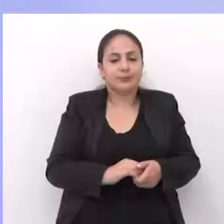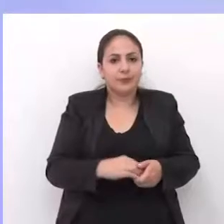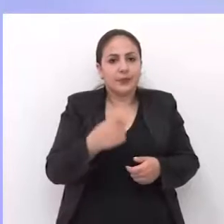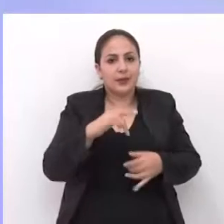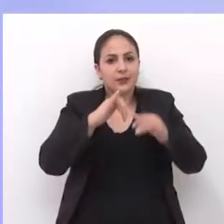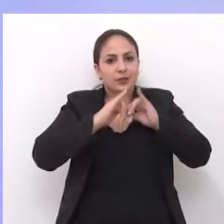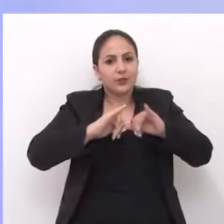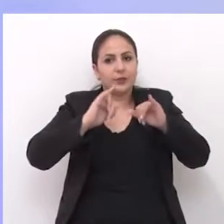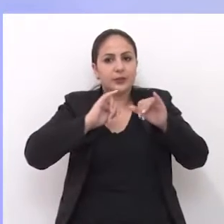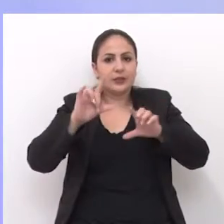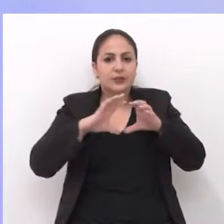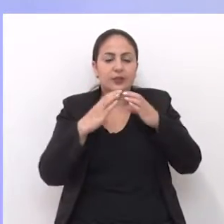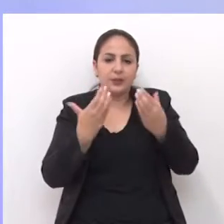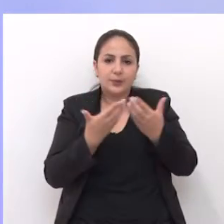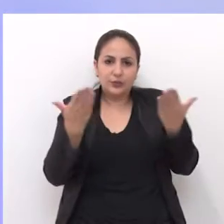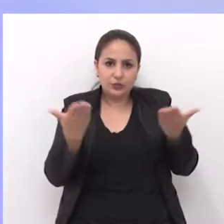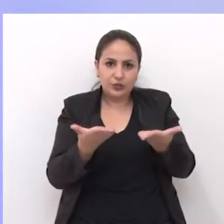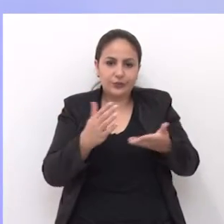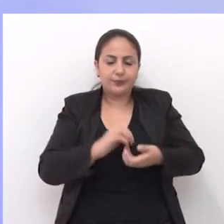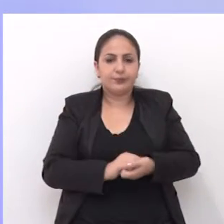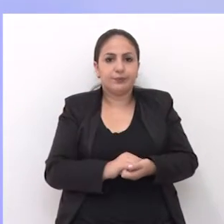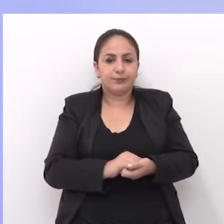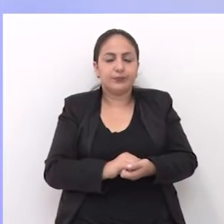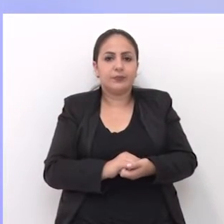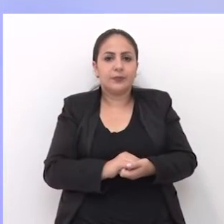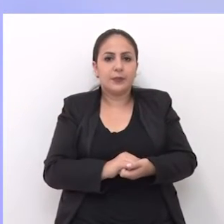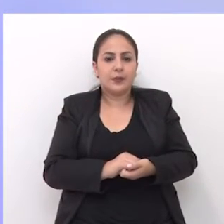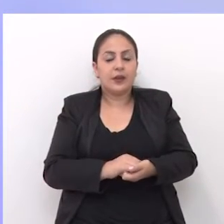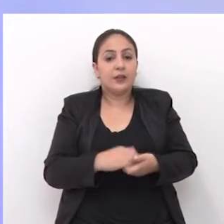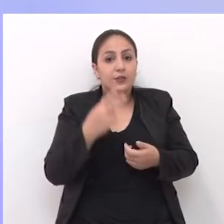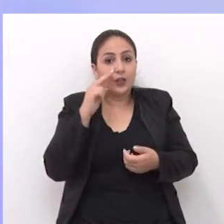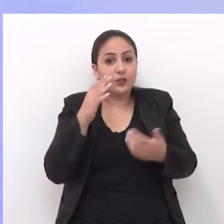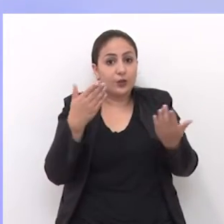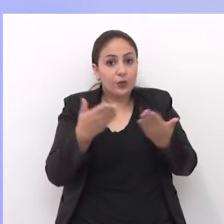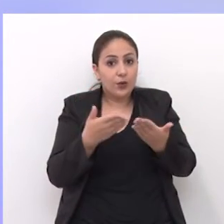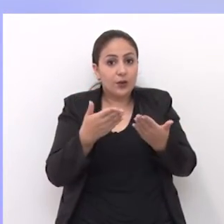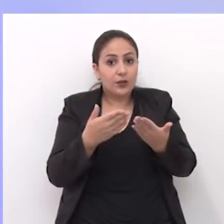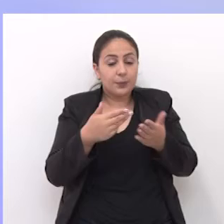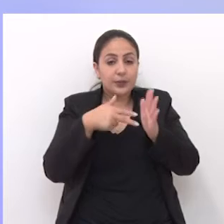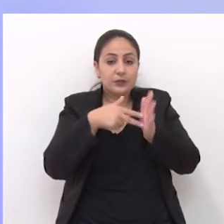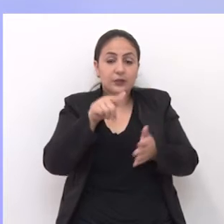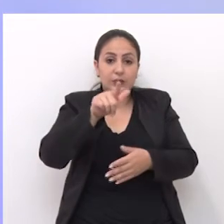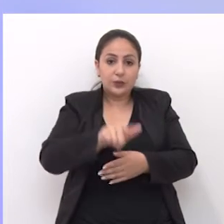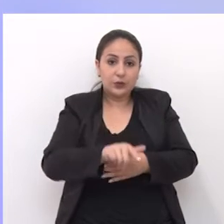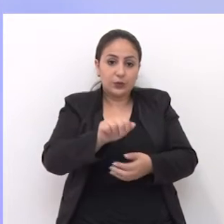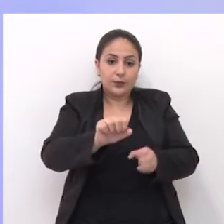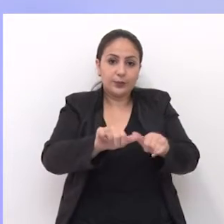satisfatória. E estas foram as informações do Jornal da Câmara de hoje. Fique agora